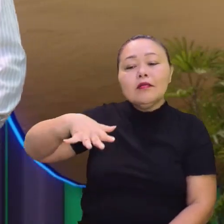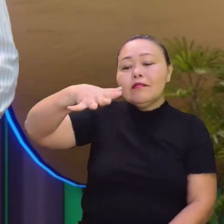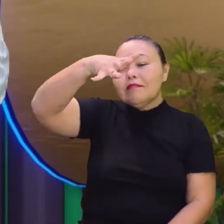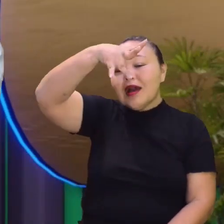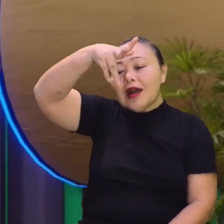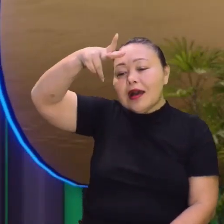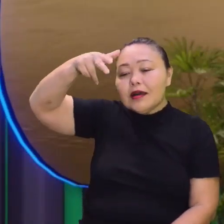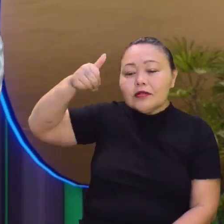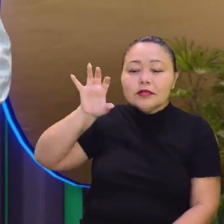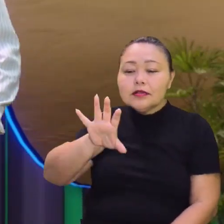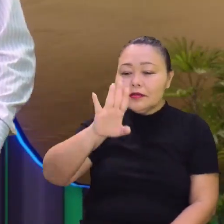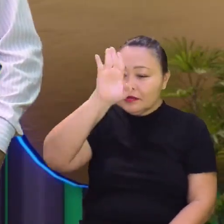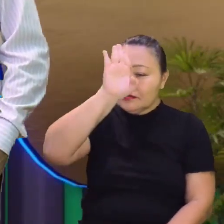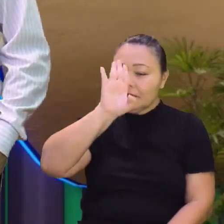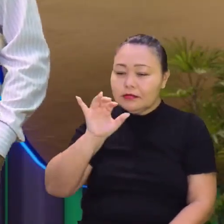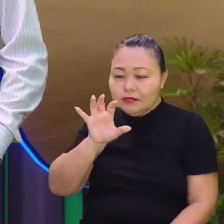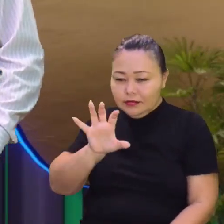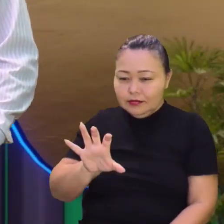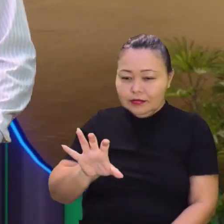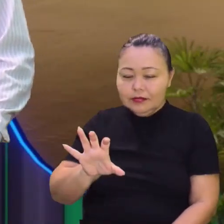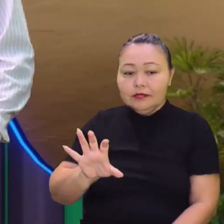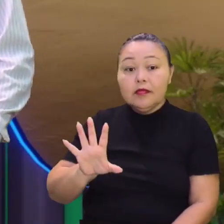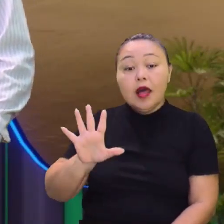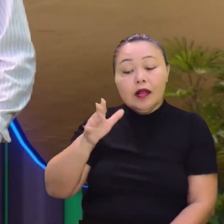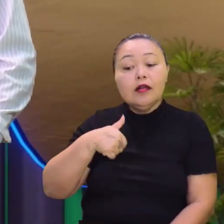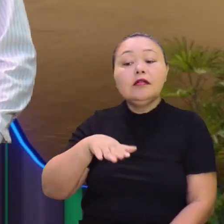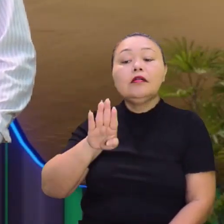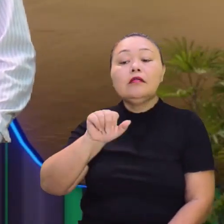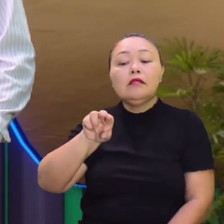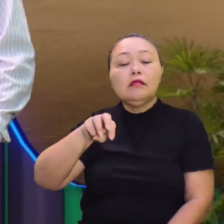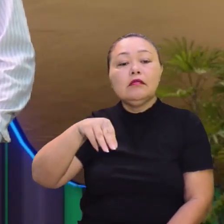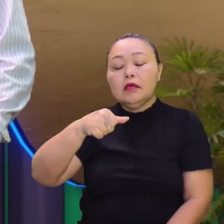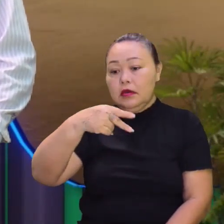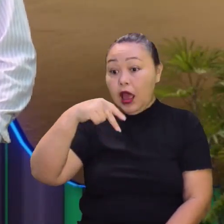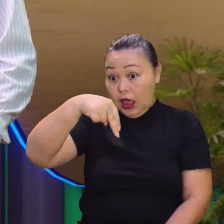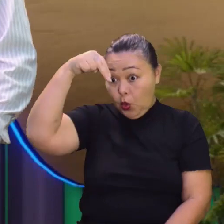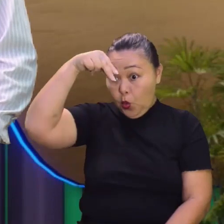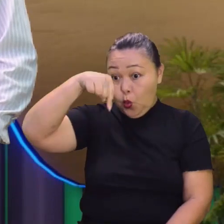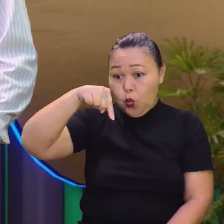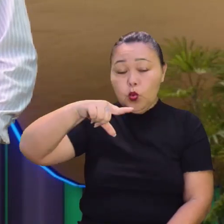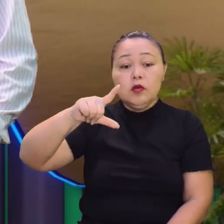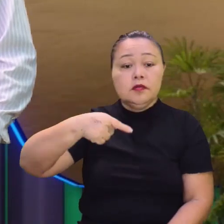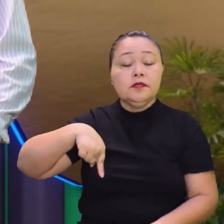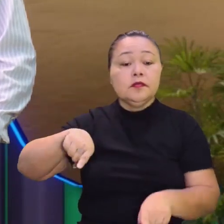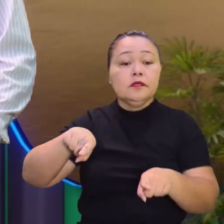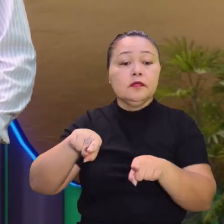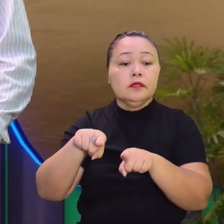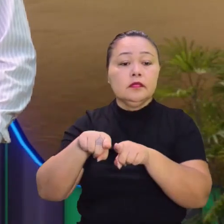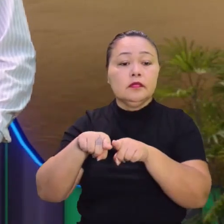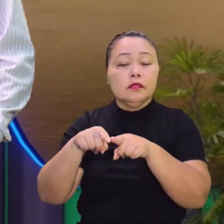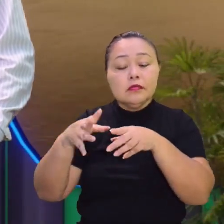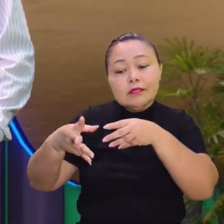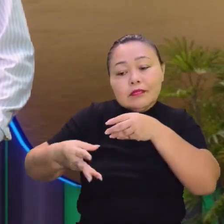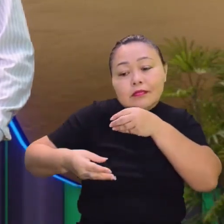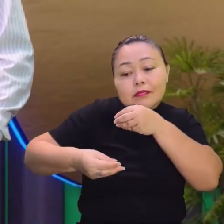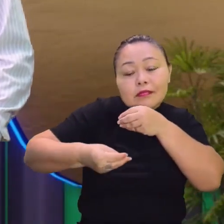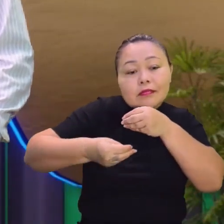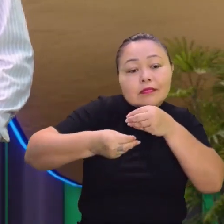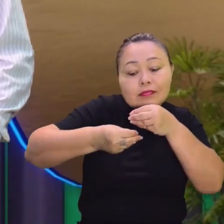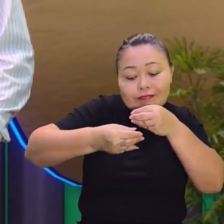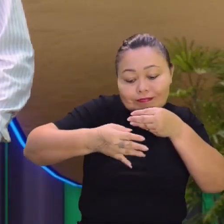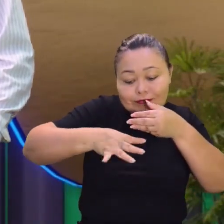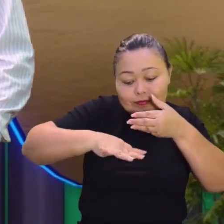Grosso, na região central do Brasil. E esse bioma aqui no norte, ele também ele acabou cedendo